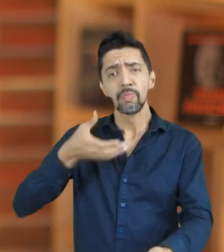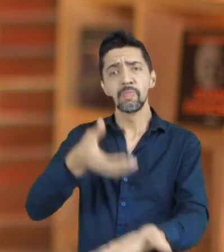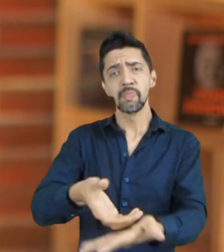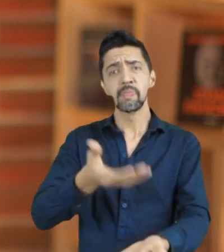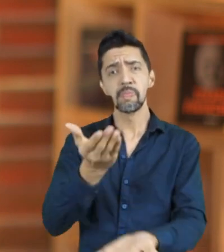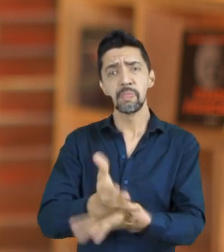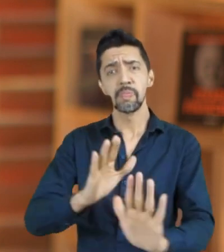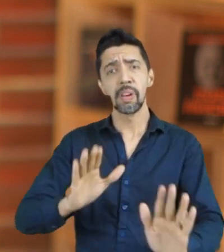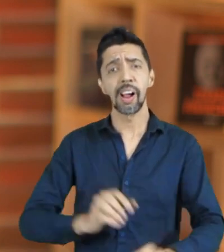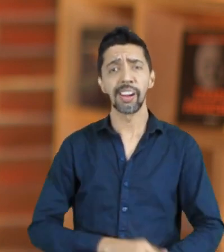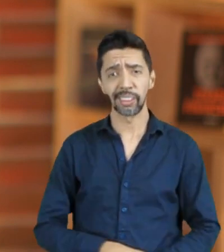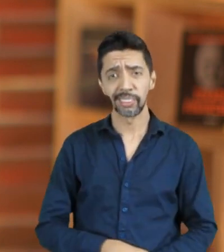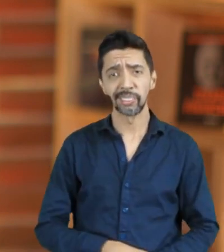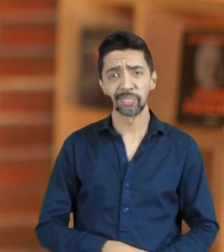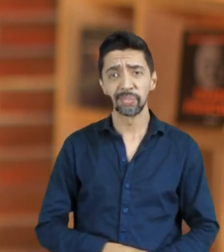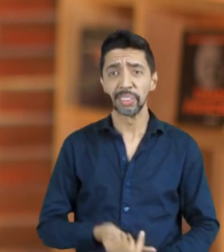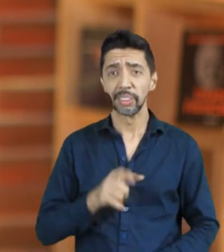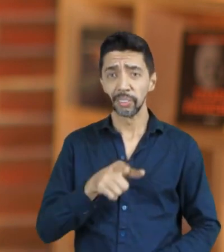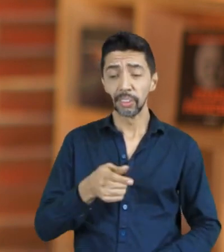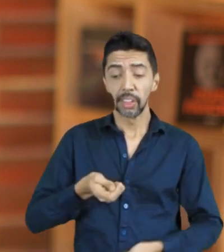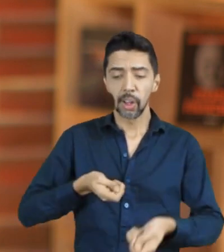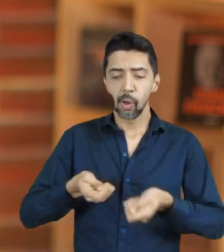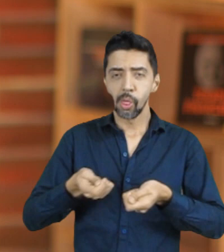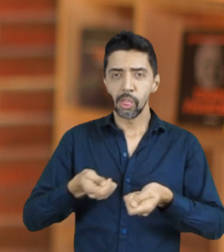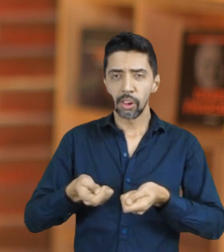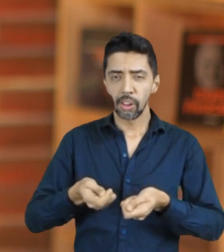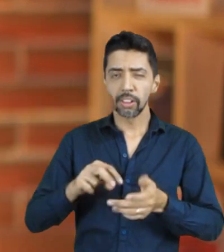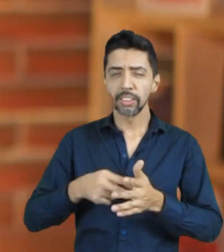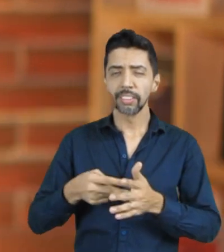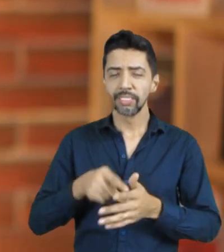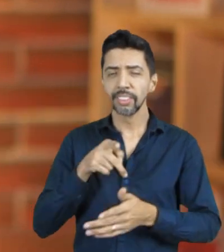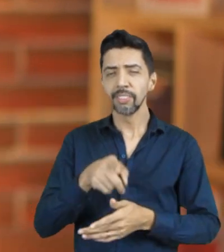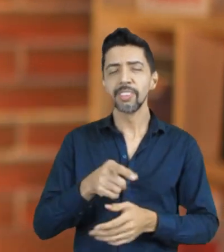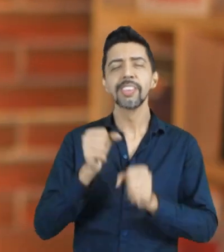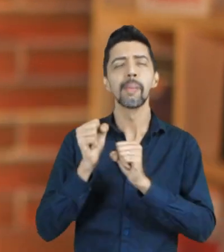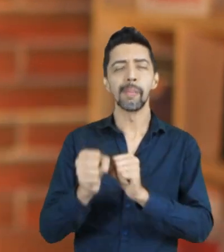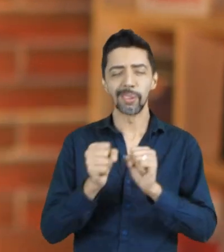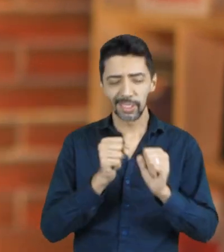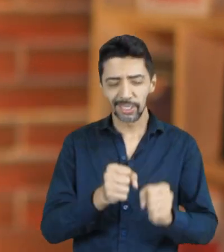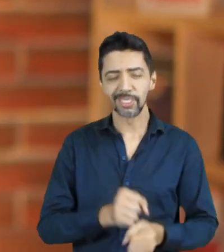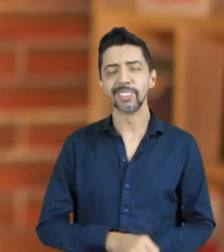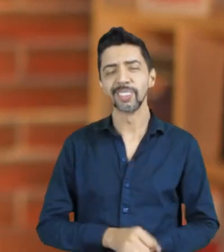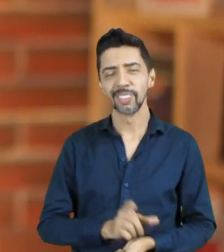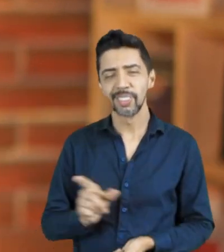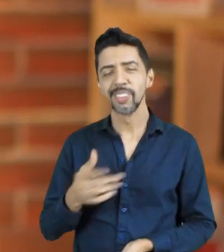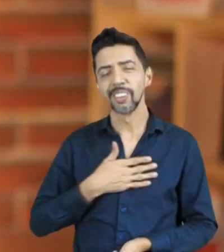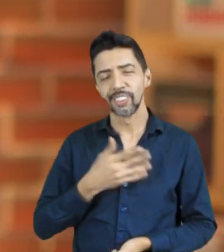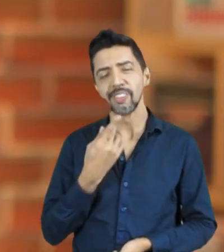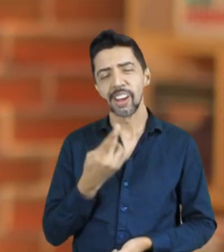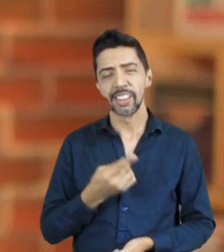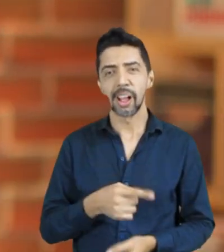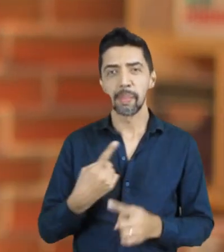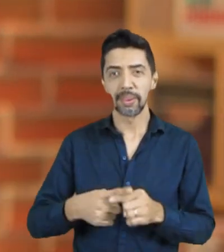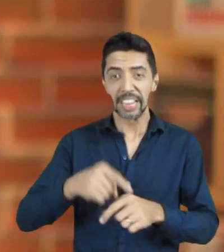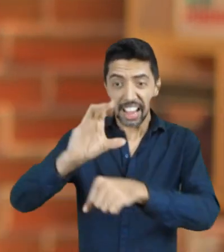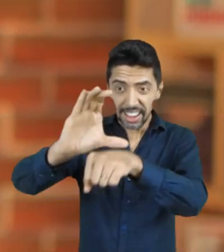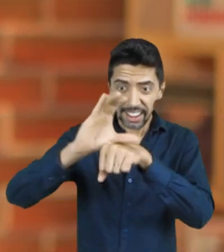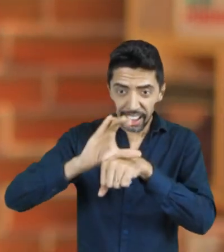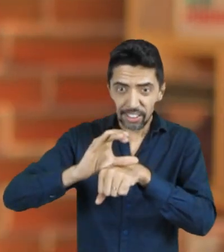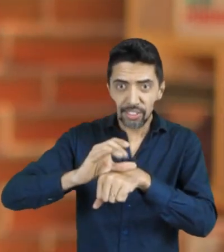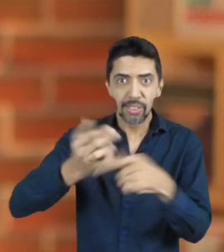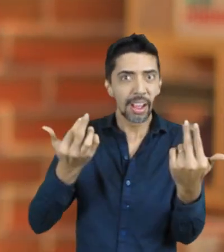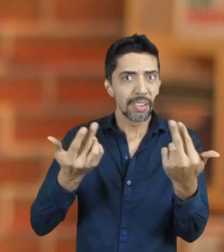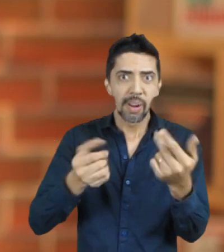financeira no seu controle absoluto ela tem um domínio ela tem um poder e crédito